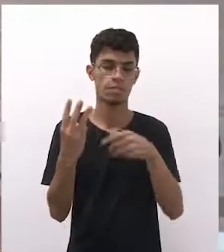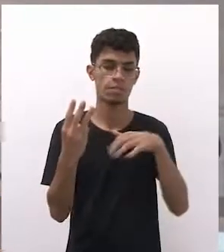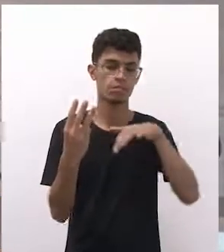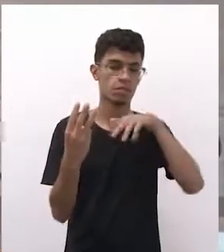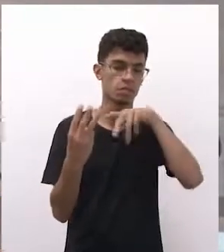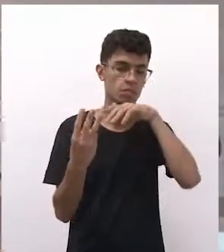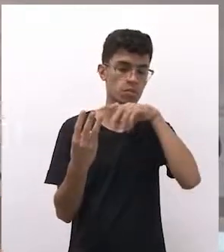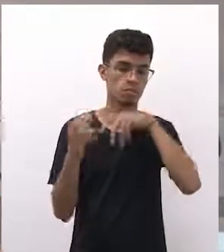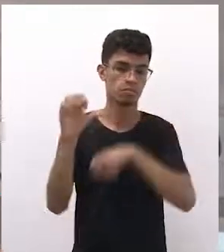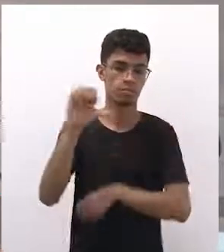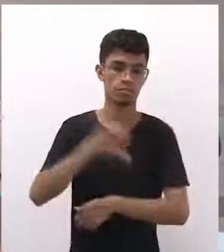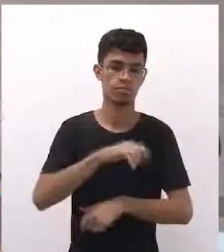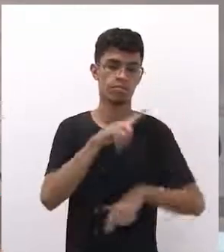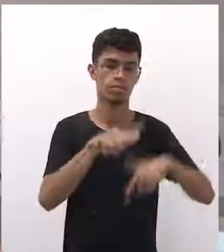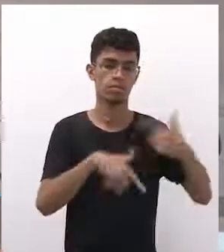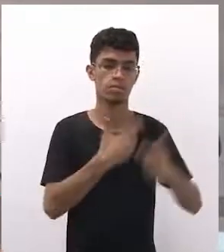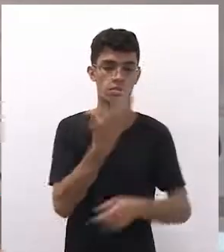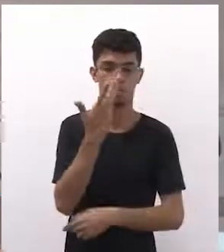trabalho infantil.